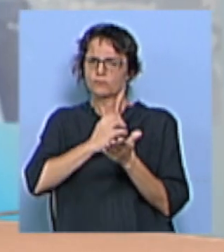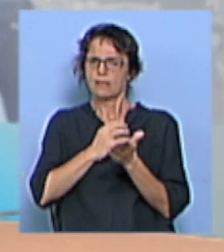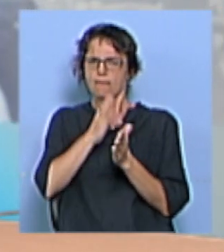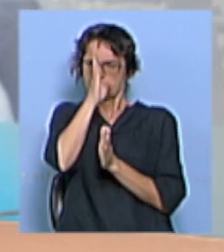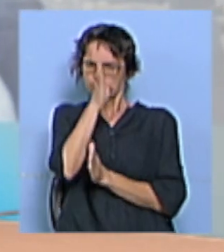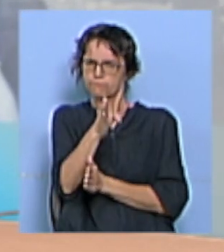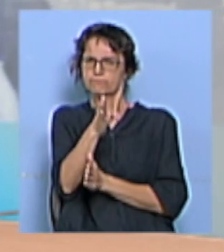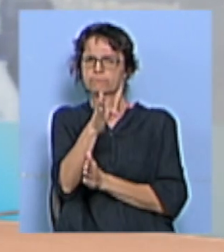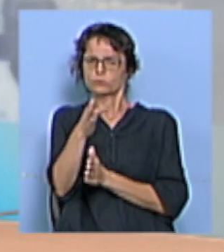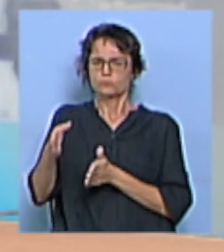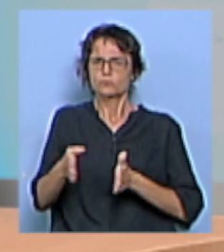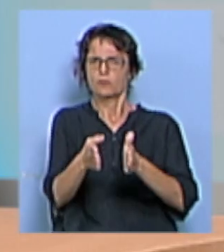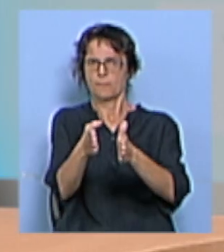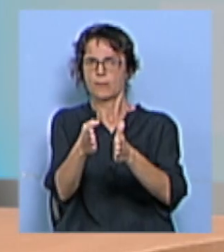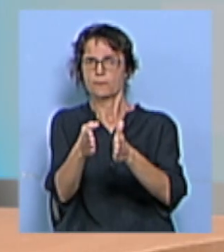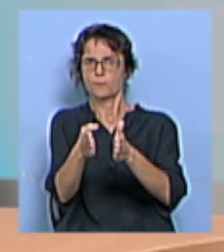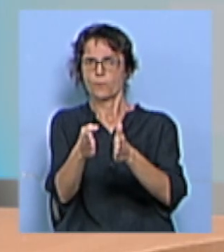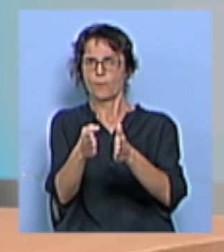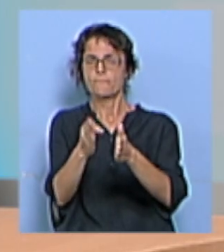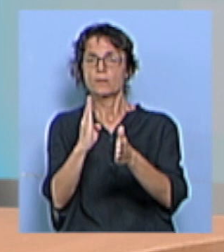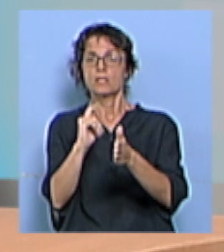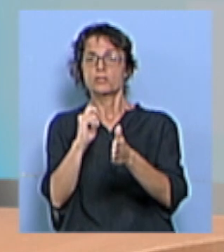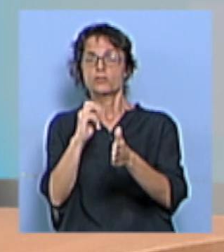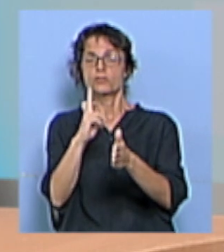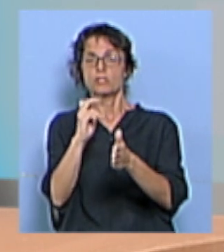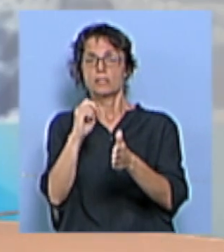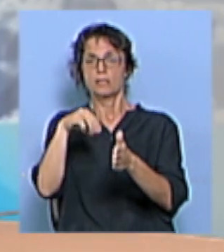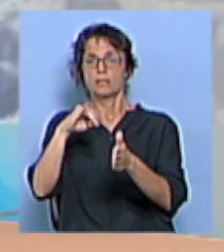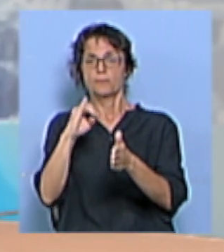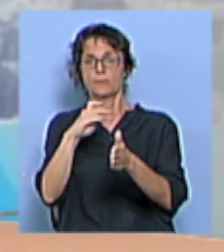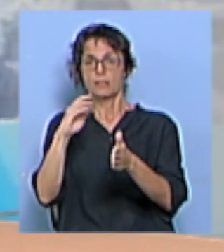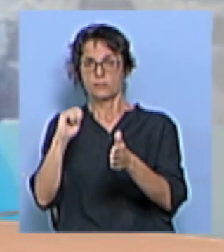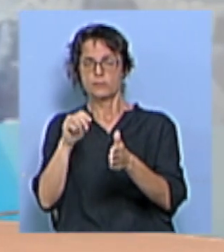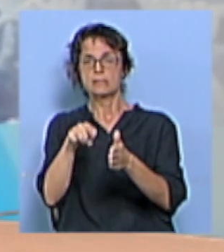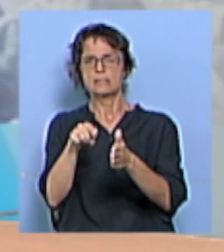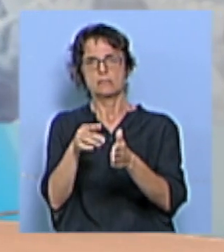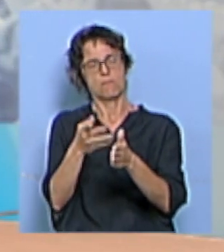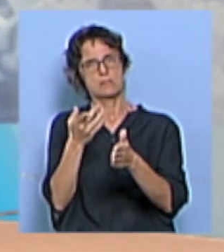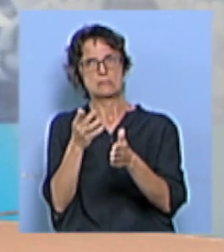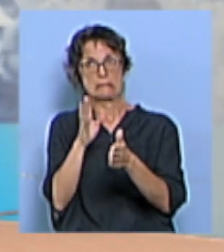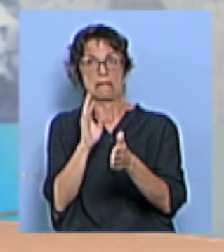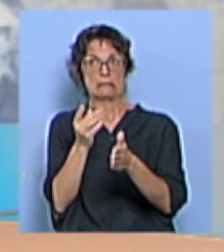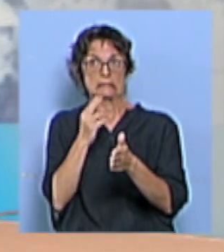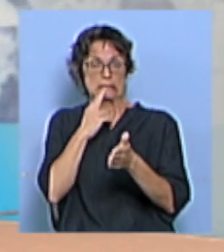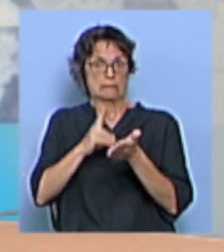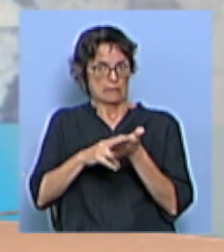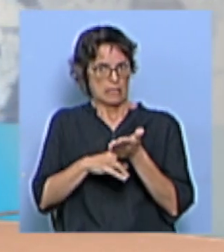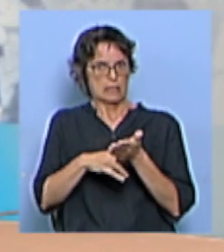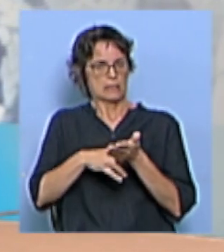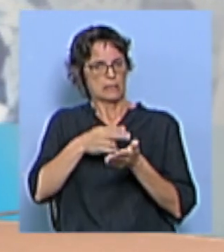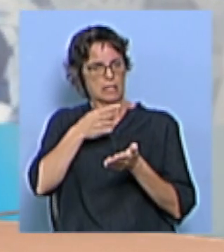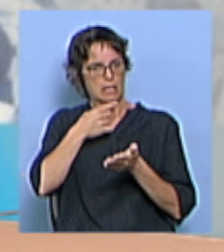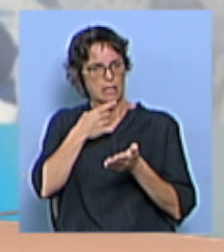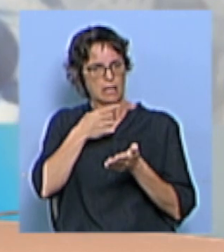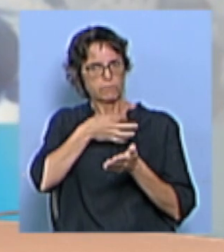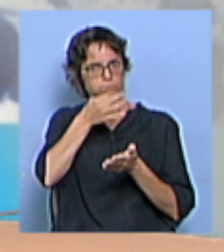fiel num caminho, mas, como disse, esta questão de sermos coerentes e dizer a verdade não é nada fácil, traz muitos dissabores e ele,